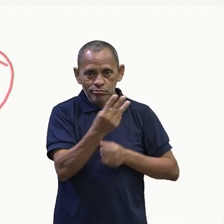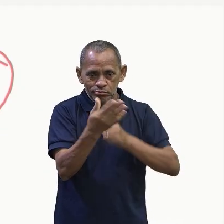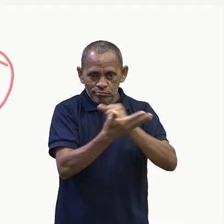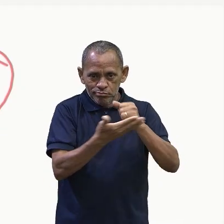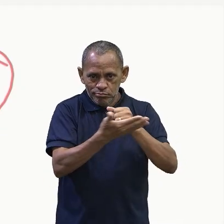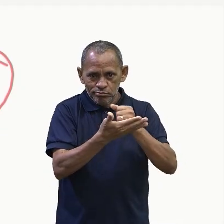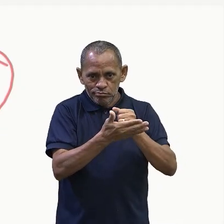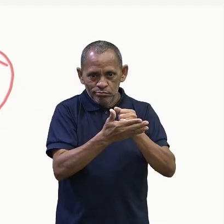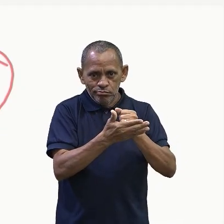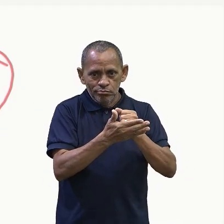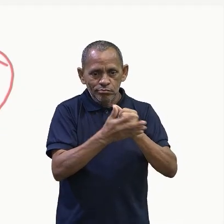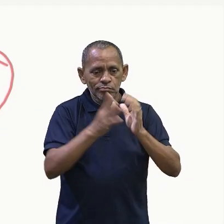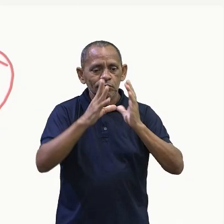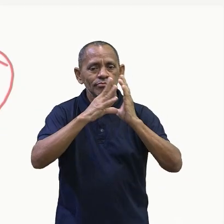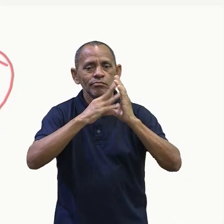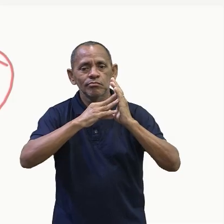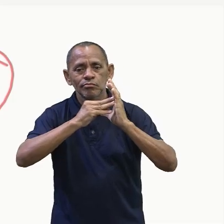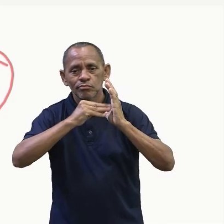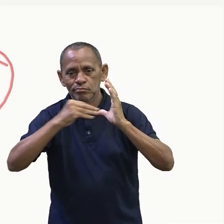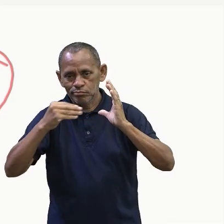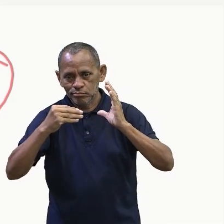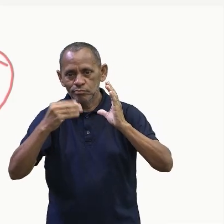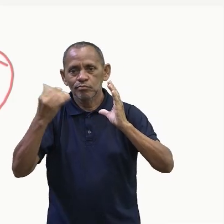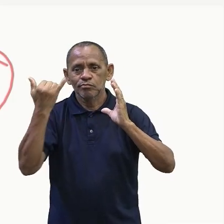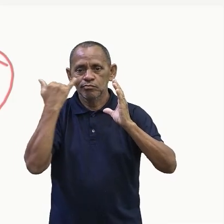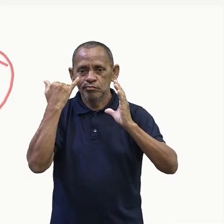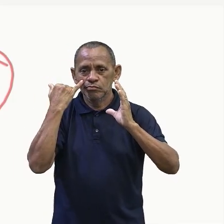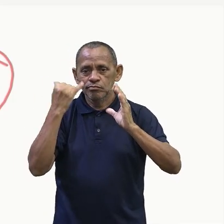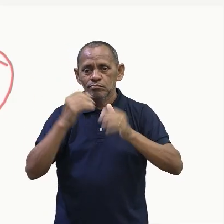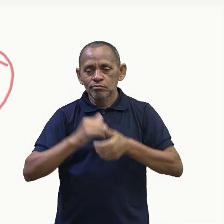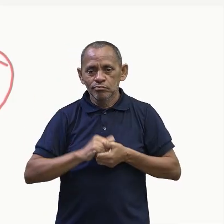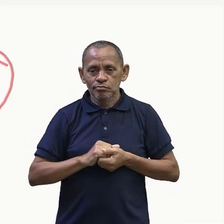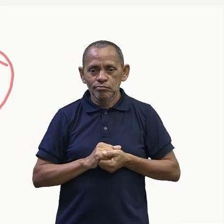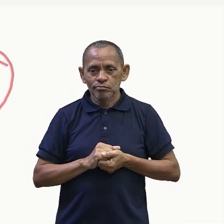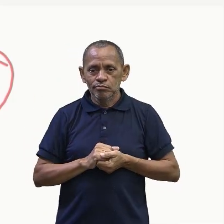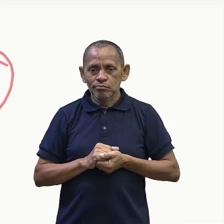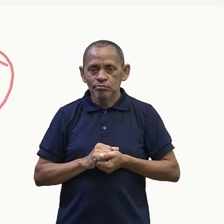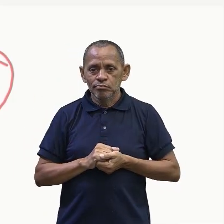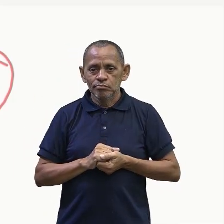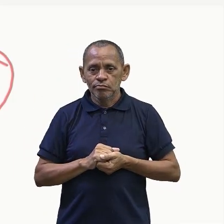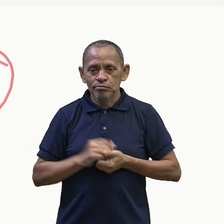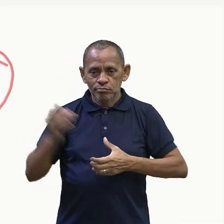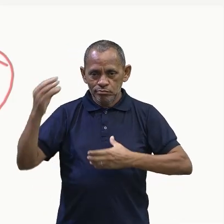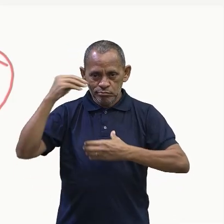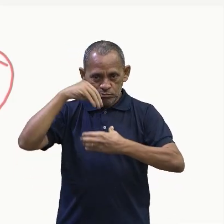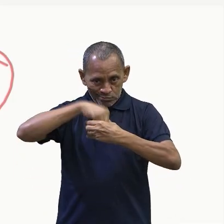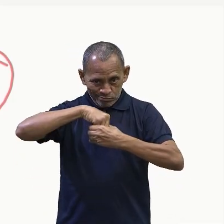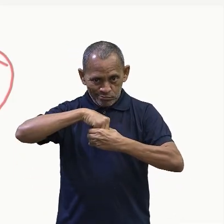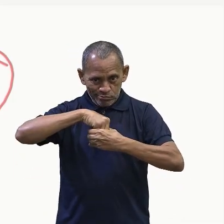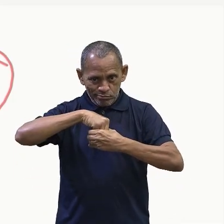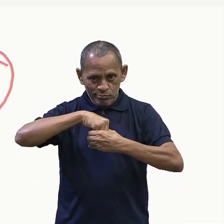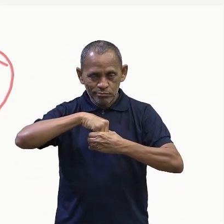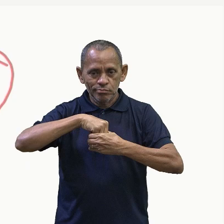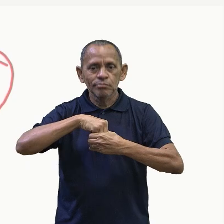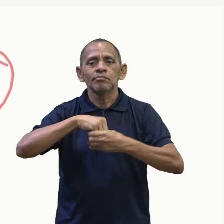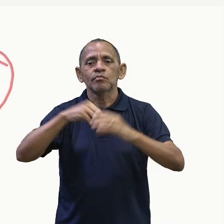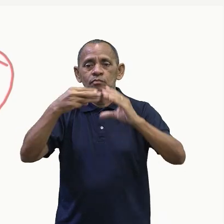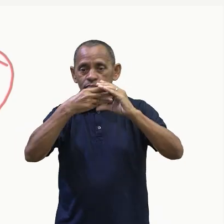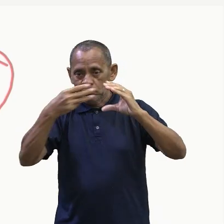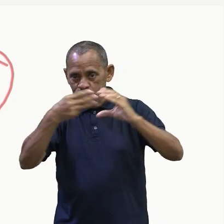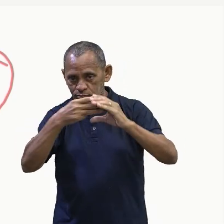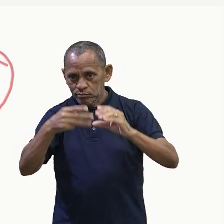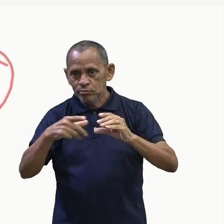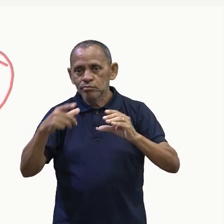eles vão codificar uma informação. E aí, dentro desses ribossomos,